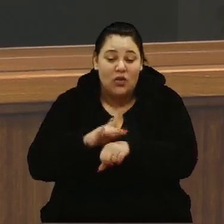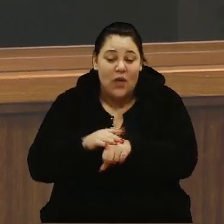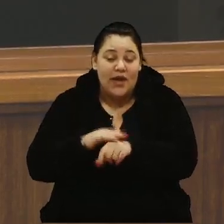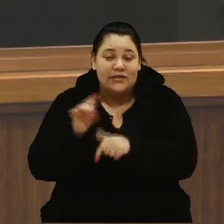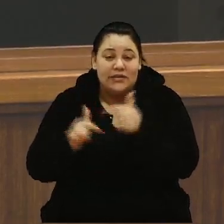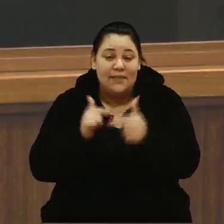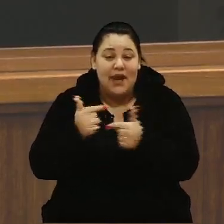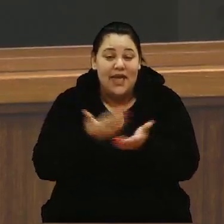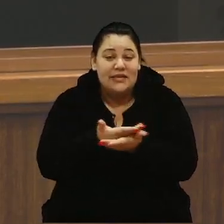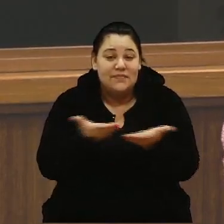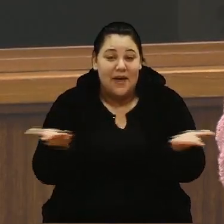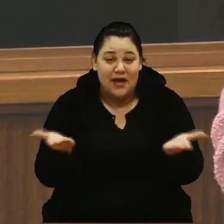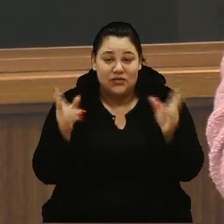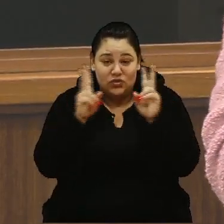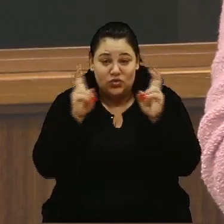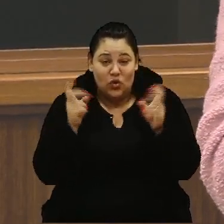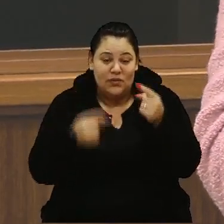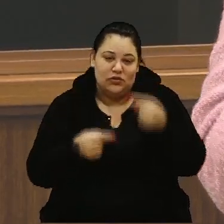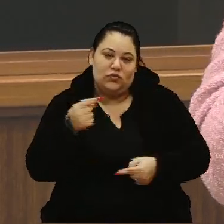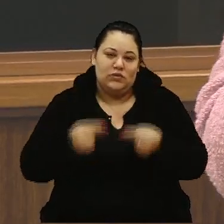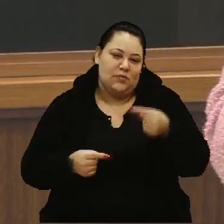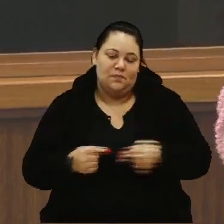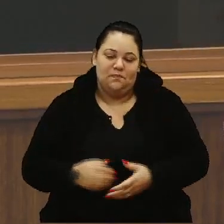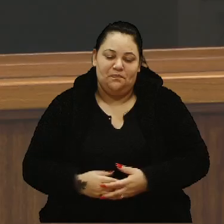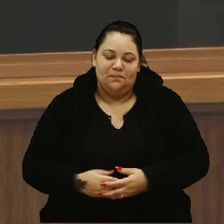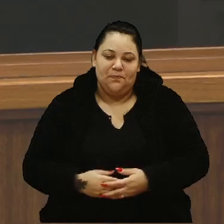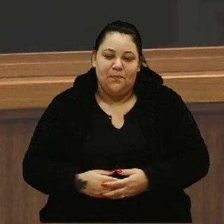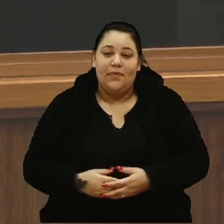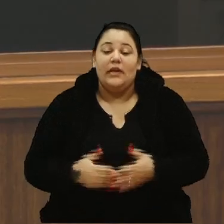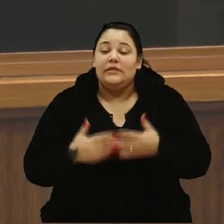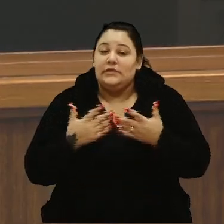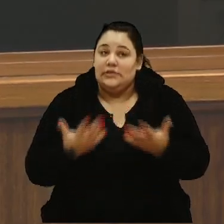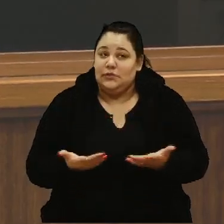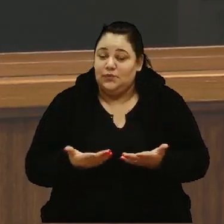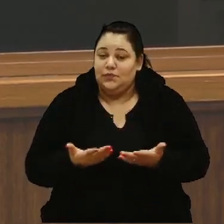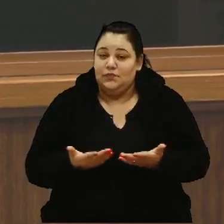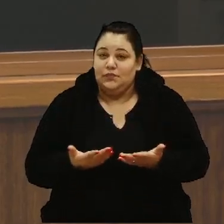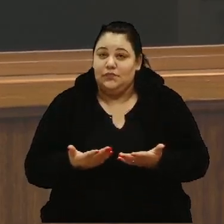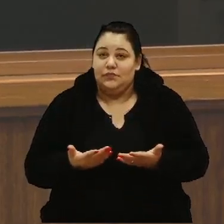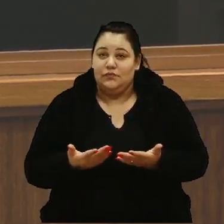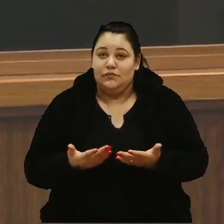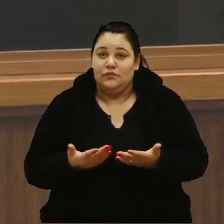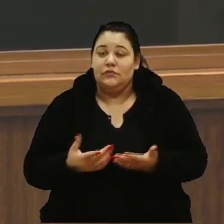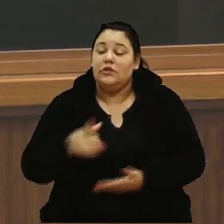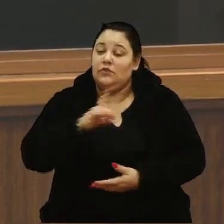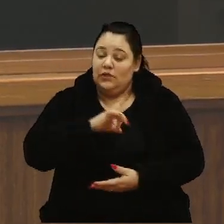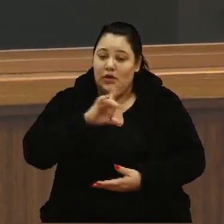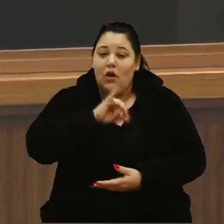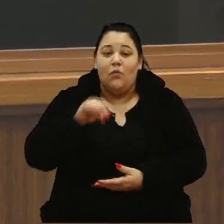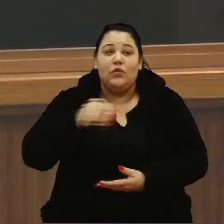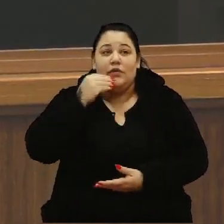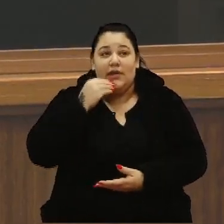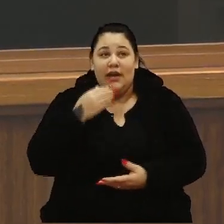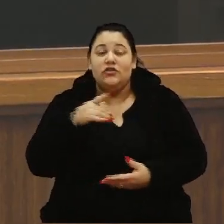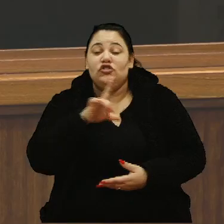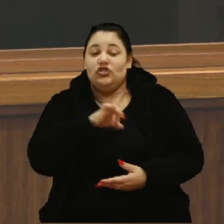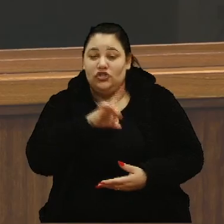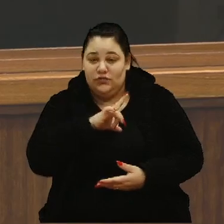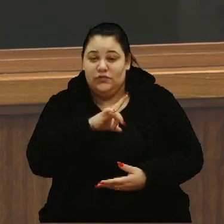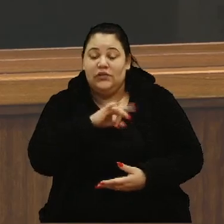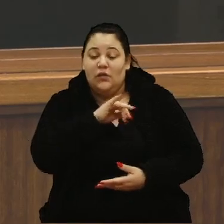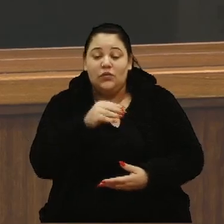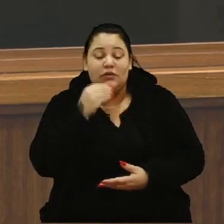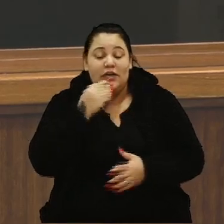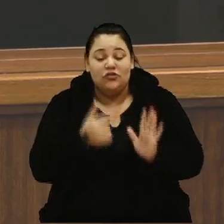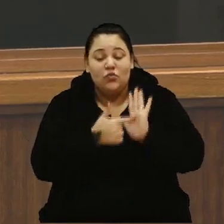diversos espaços essa discussão. Então, eu tenho a oportunidade, tive a oportunidade de apresentar